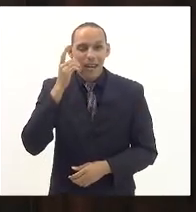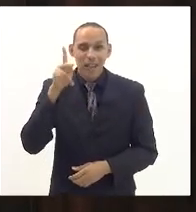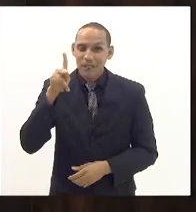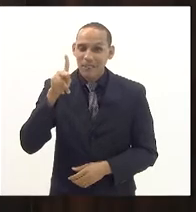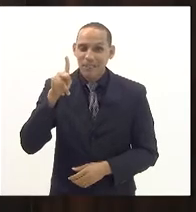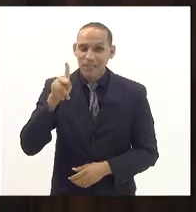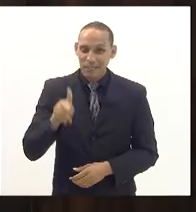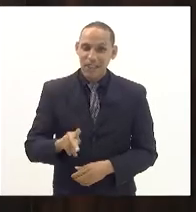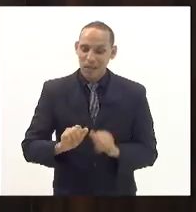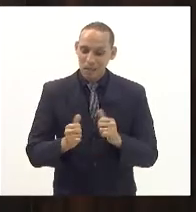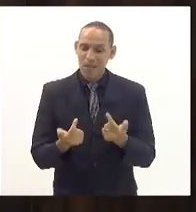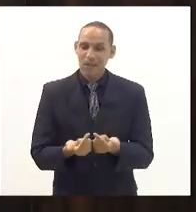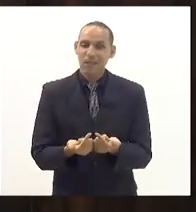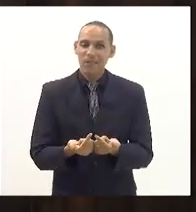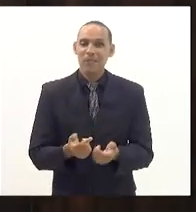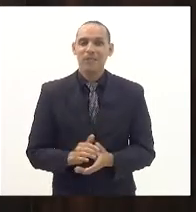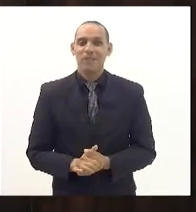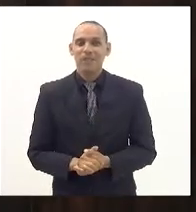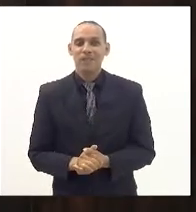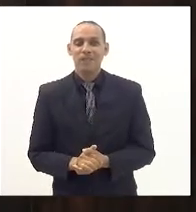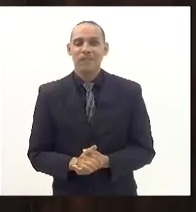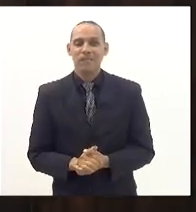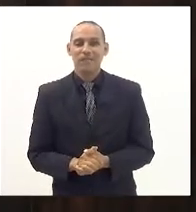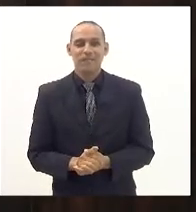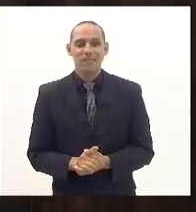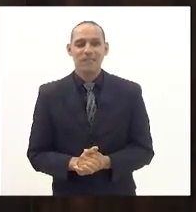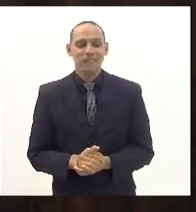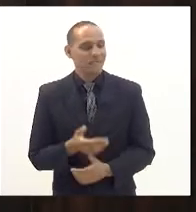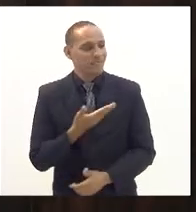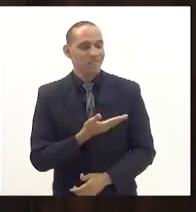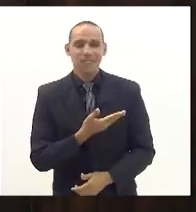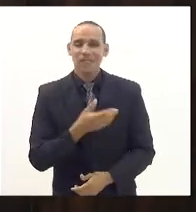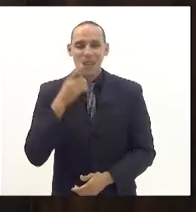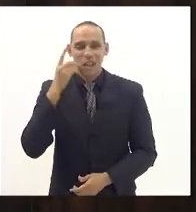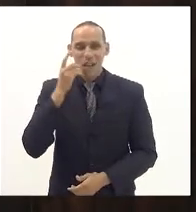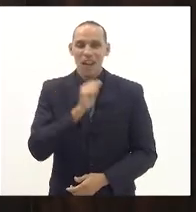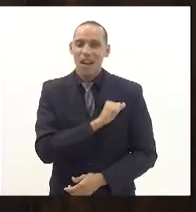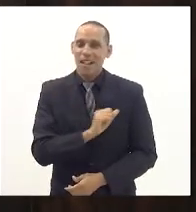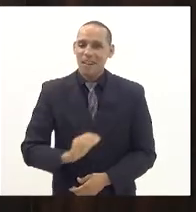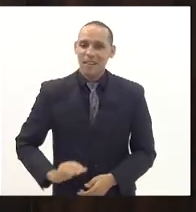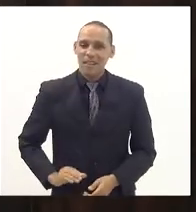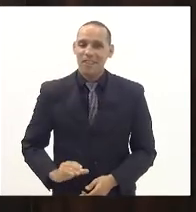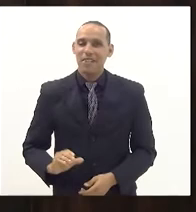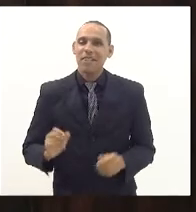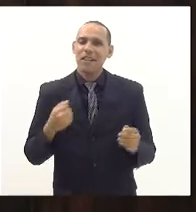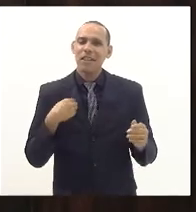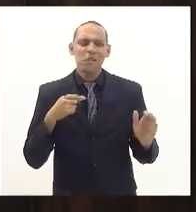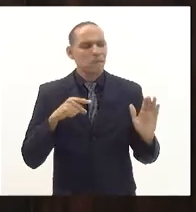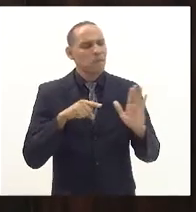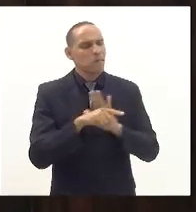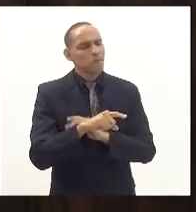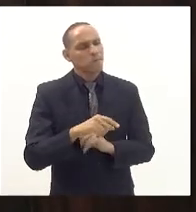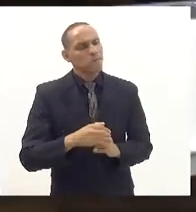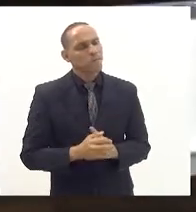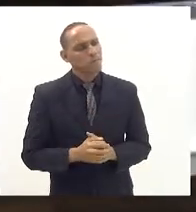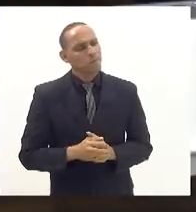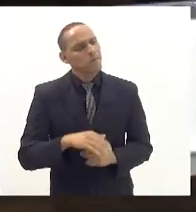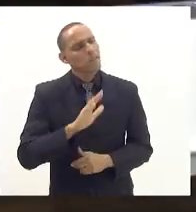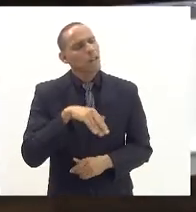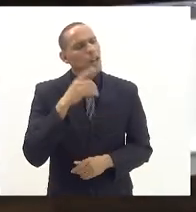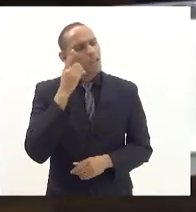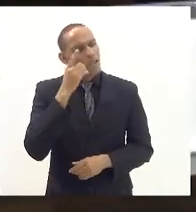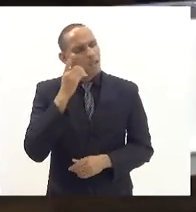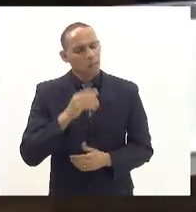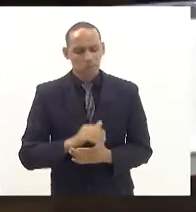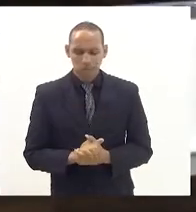presidente da Assembleia Legislativa Deputado André Ceciliano e perguntei a ele meu